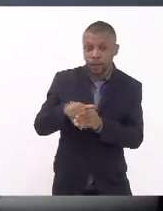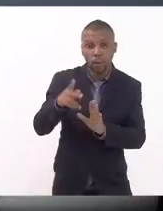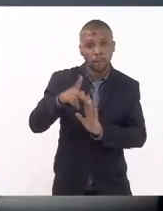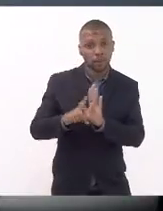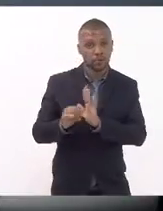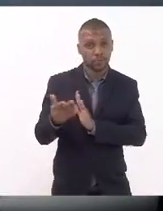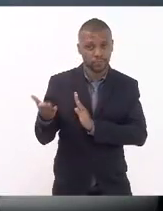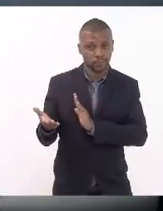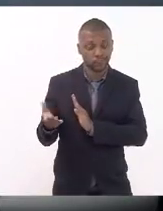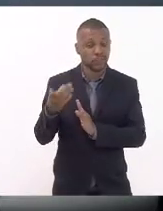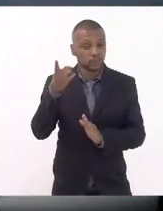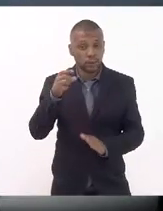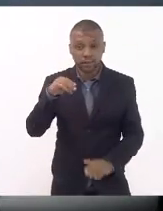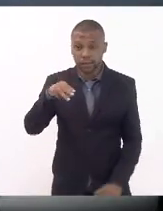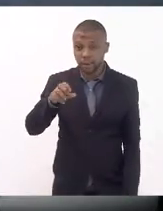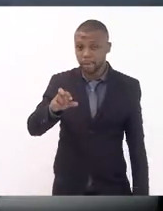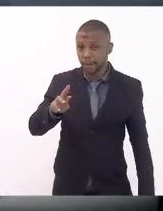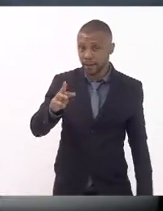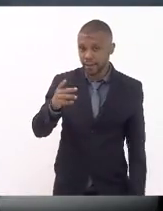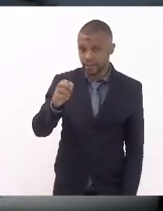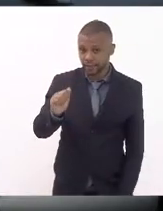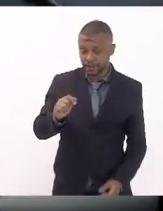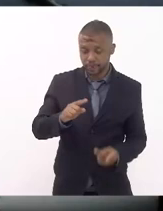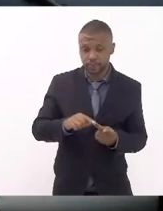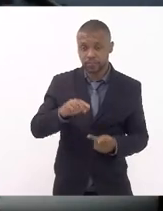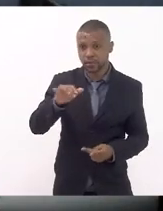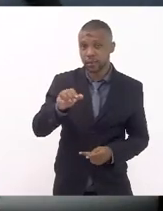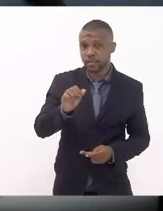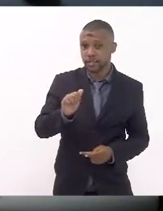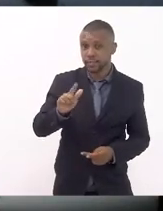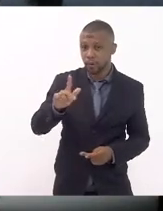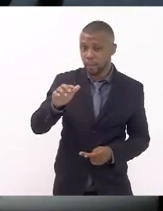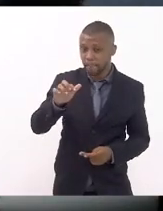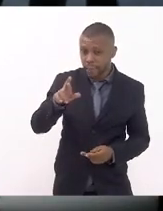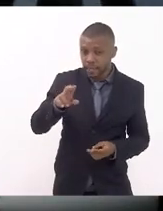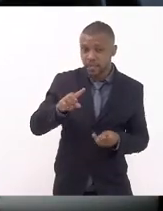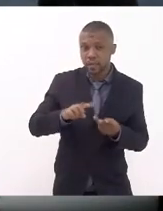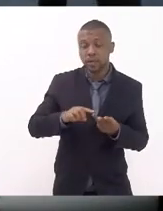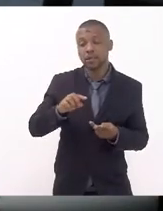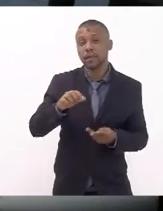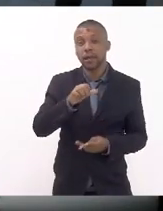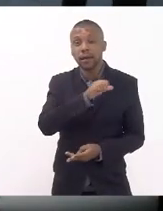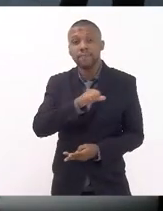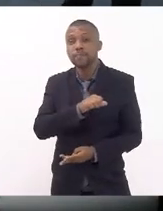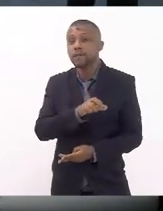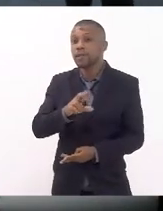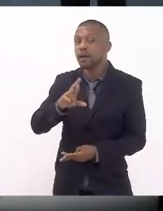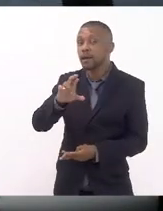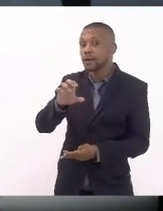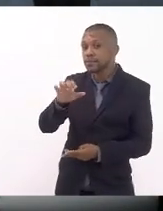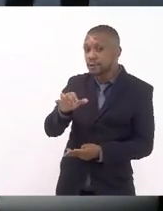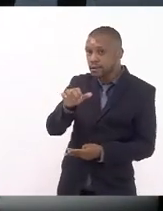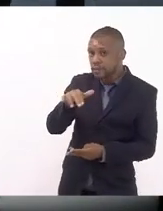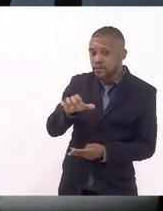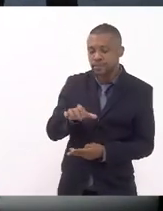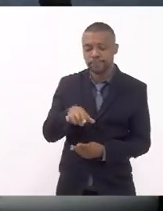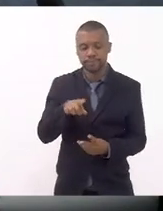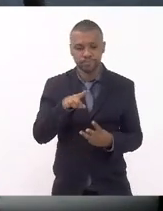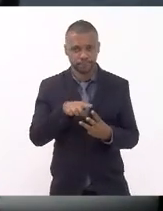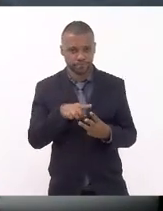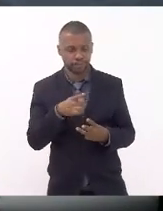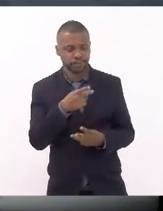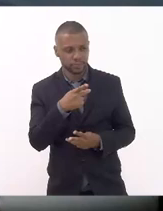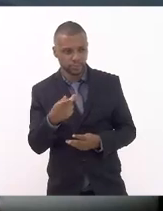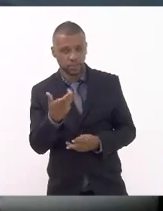Deputada Marta, em seguida, Jalmir e enfermeira. Presidente, na verdade, eu quero saudar Vossa Excelência,